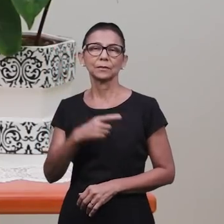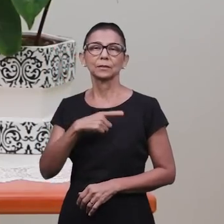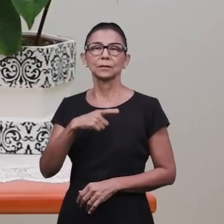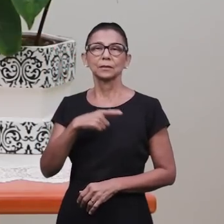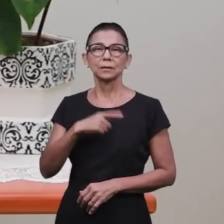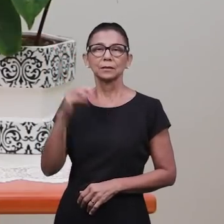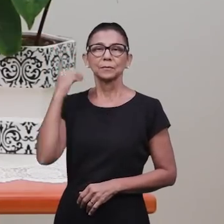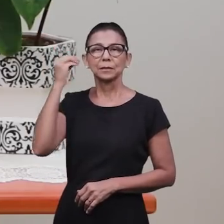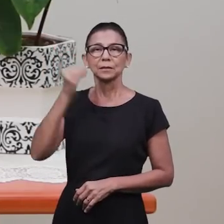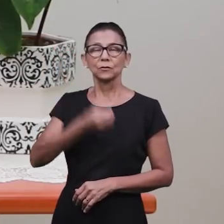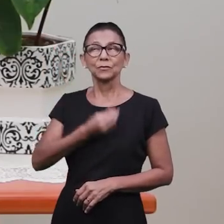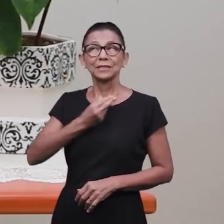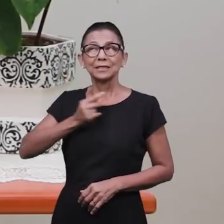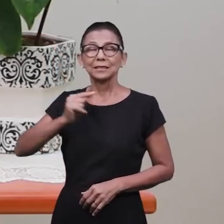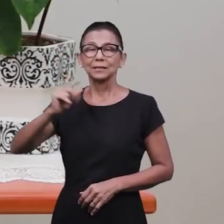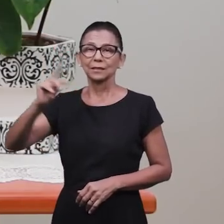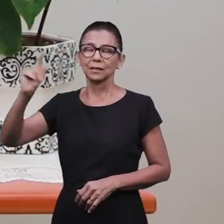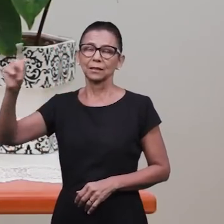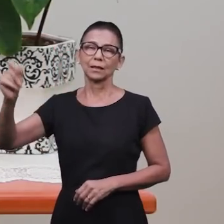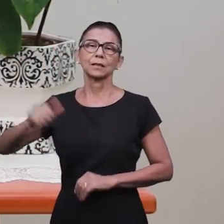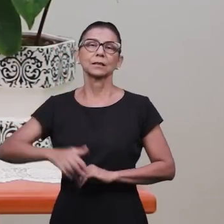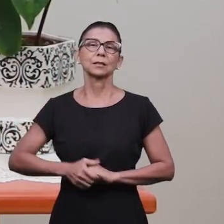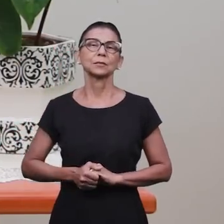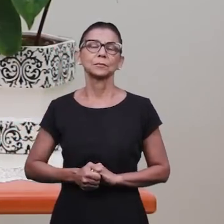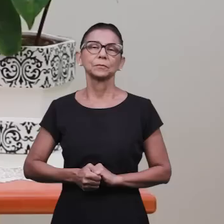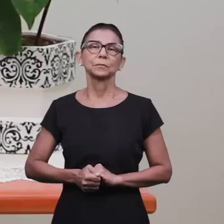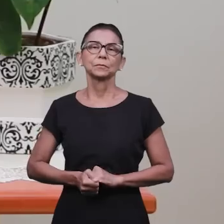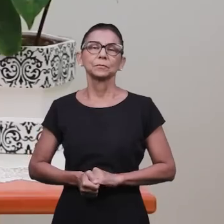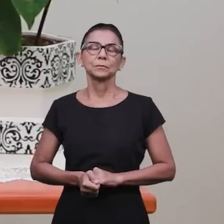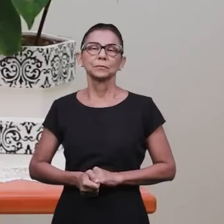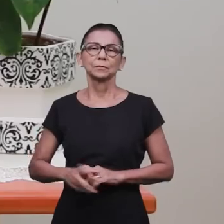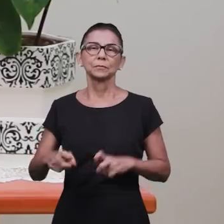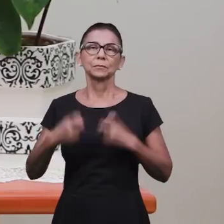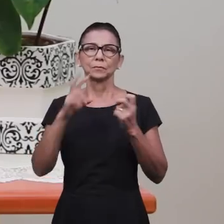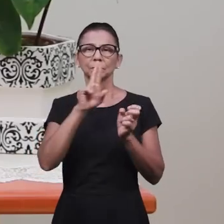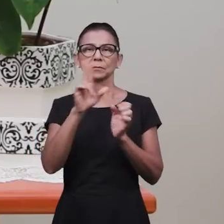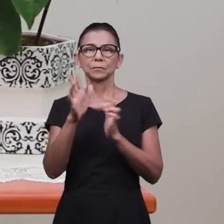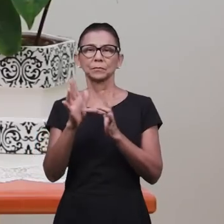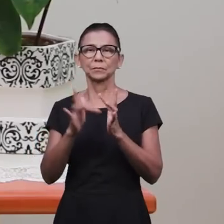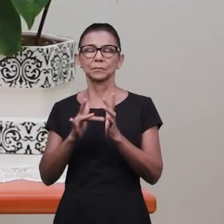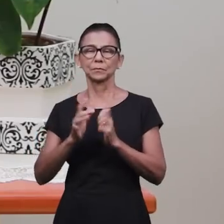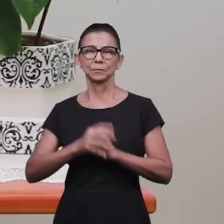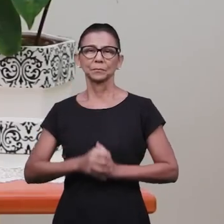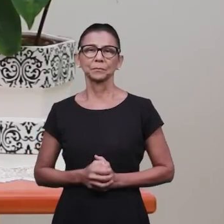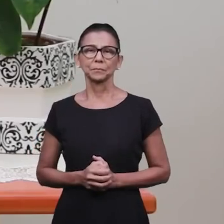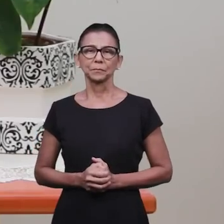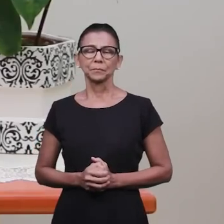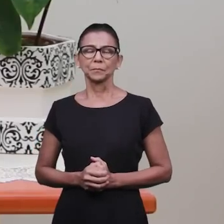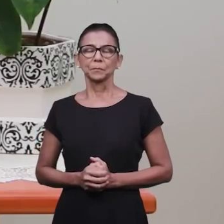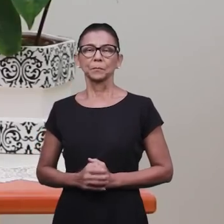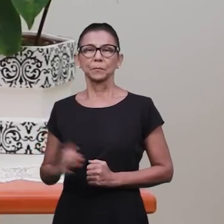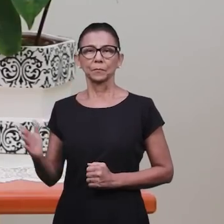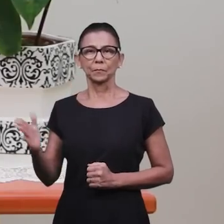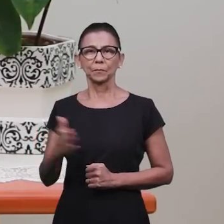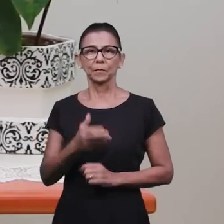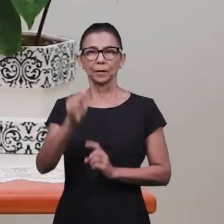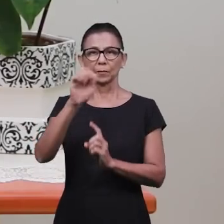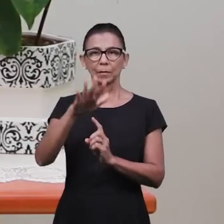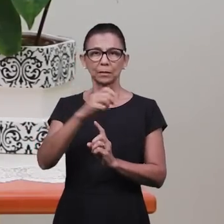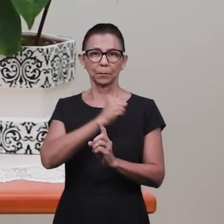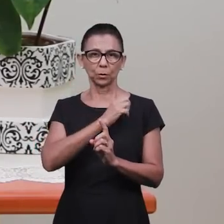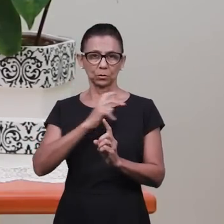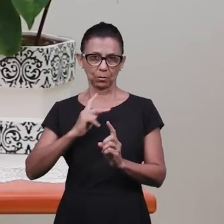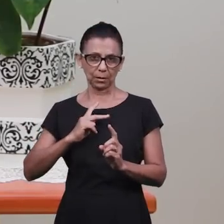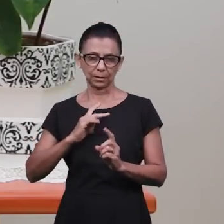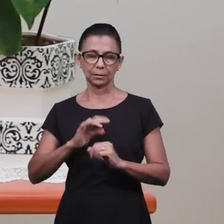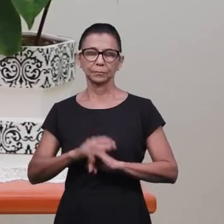experiência de vida eterna. Opere em cada vida, clamamos a ti, ó Deus, em nome do Senhor Jesus. E em